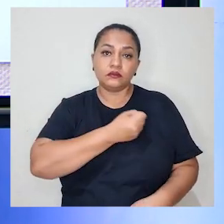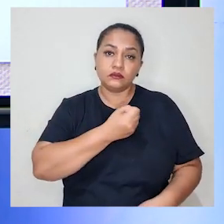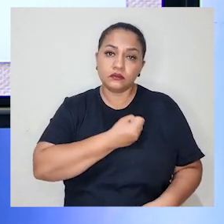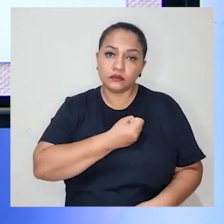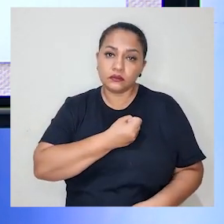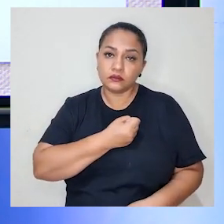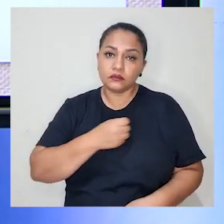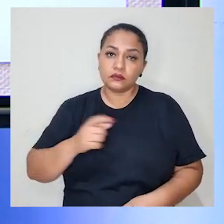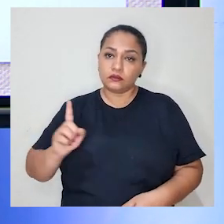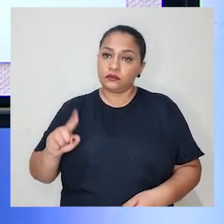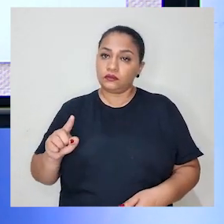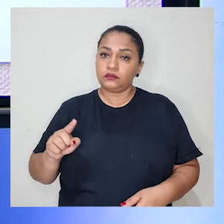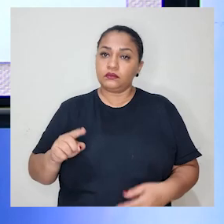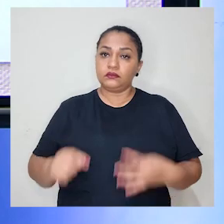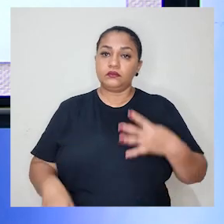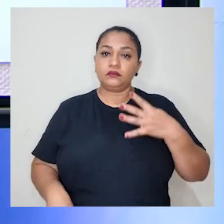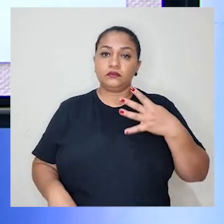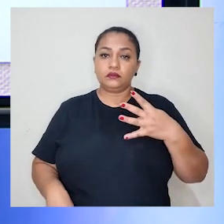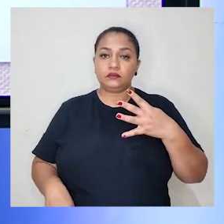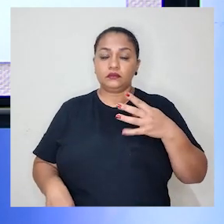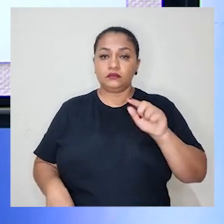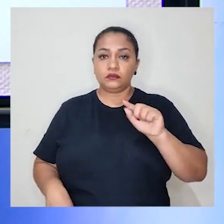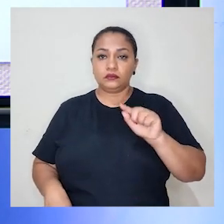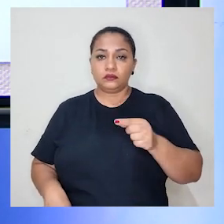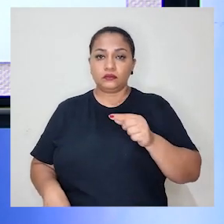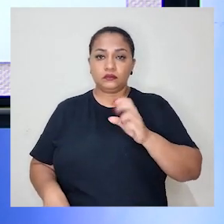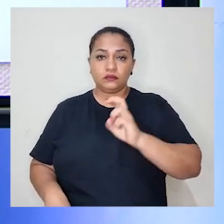número todo, o